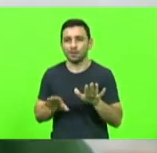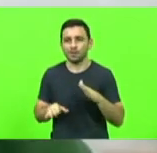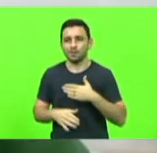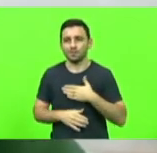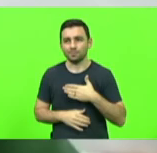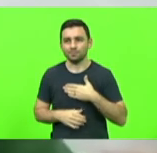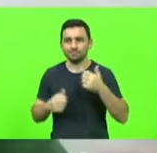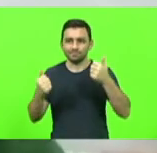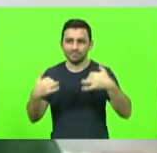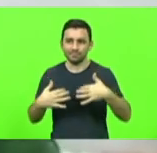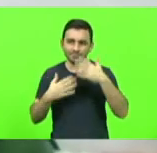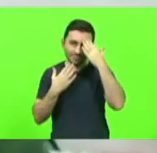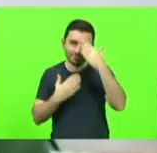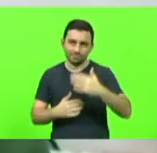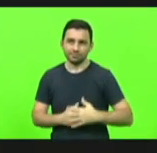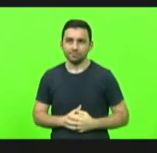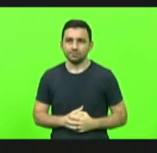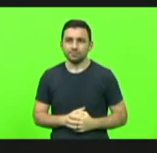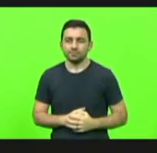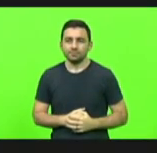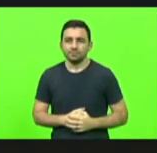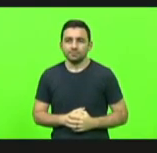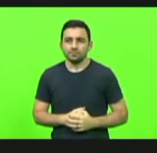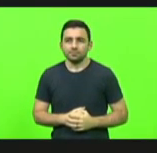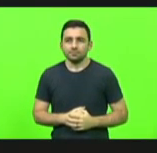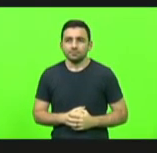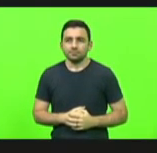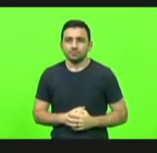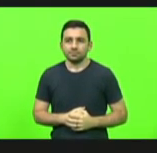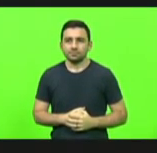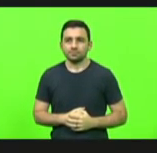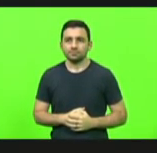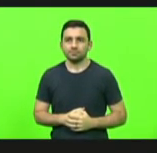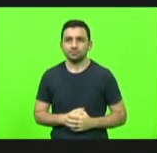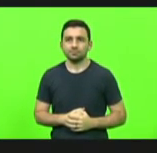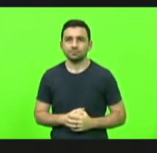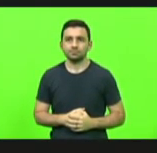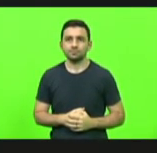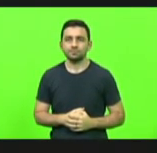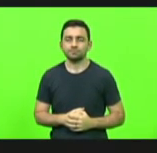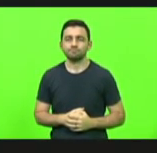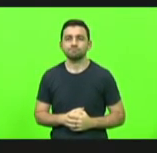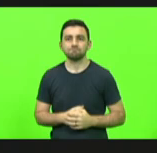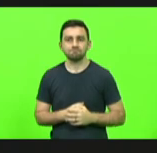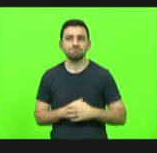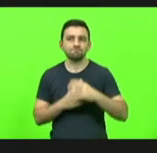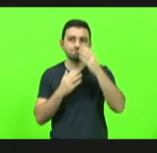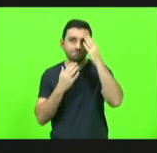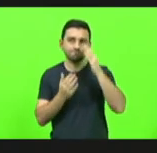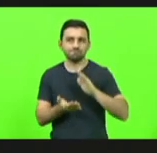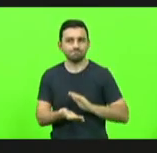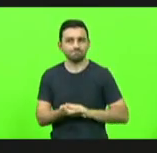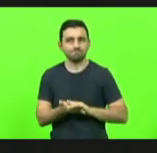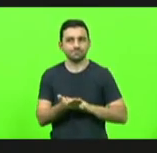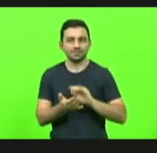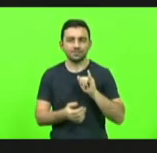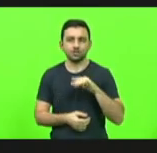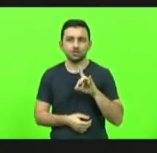falar. Muito obrigada pela oportunidade. Muito obrigado e parabéns, Indiara,